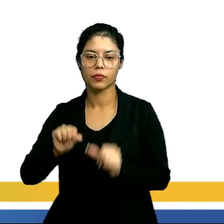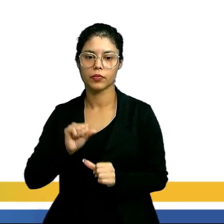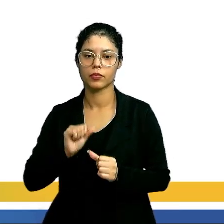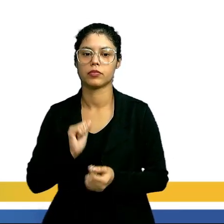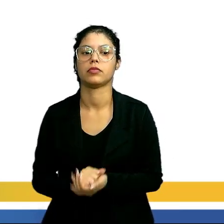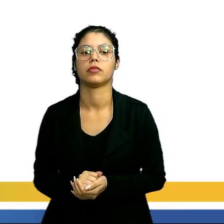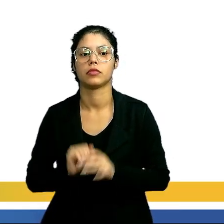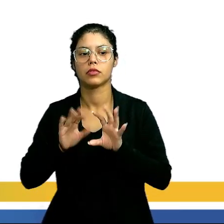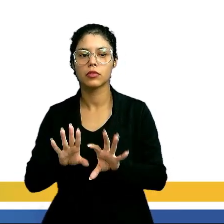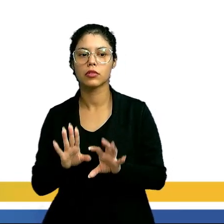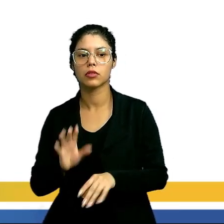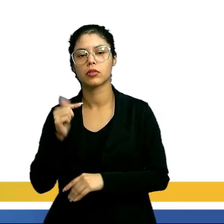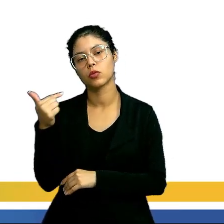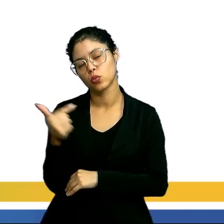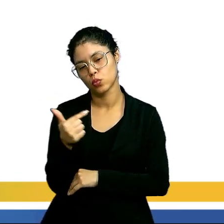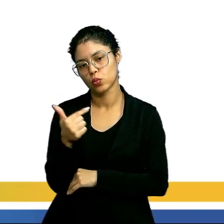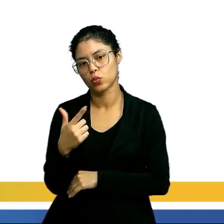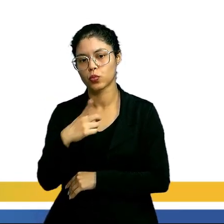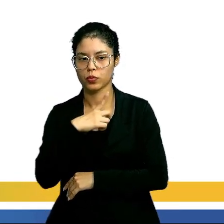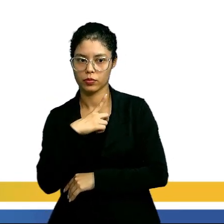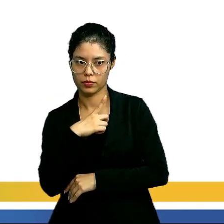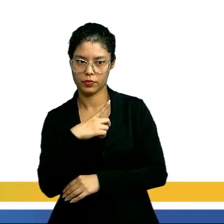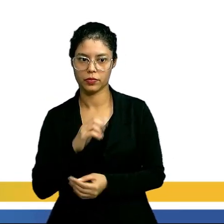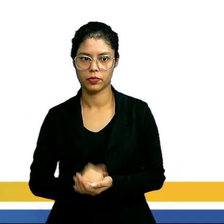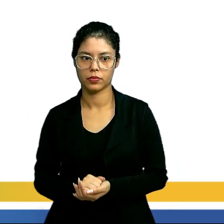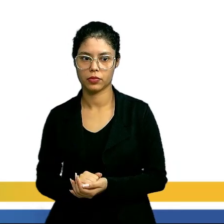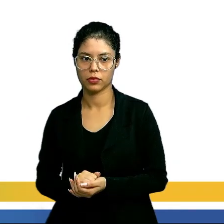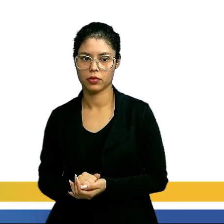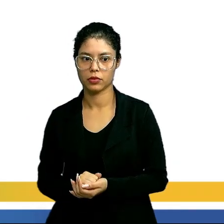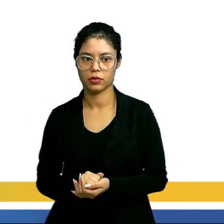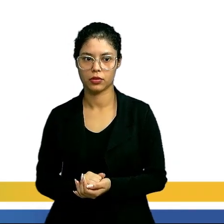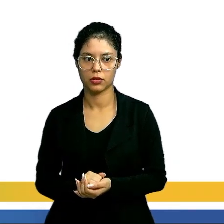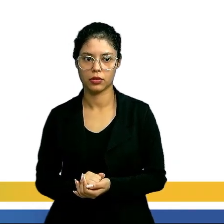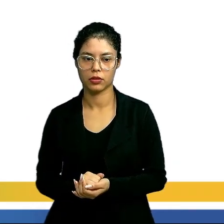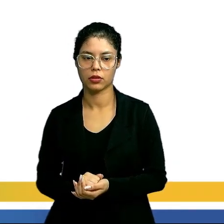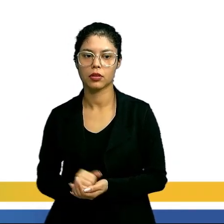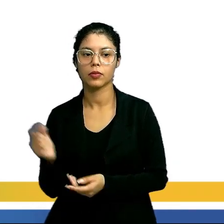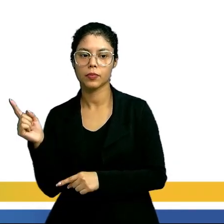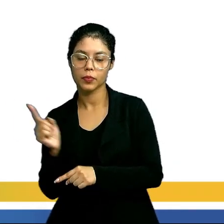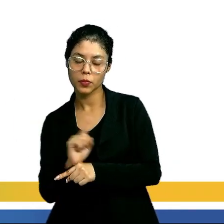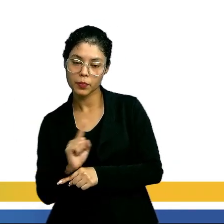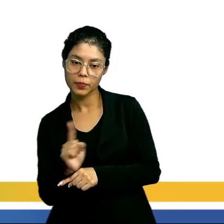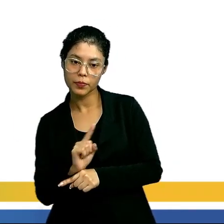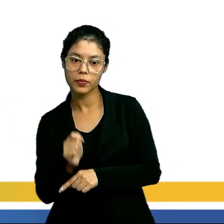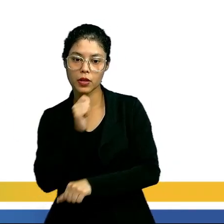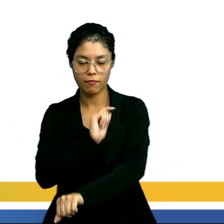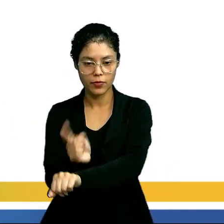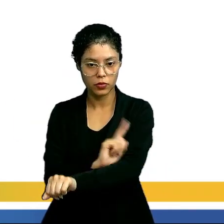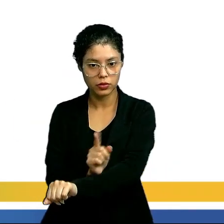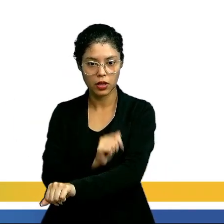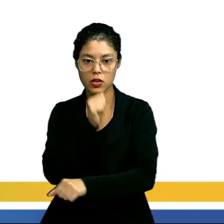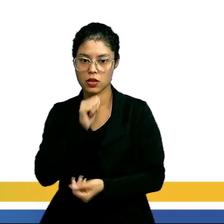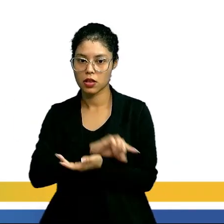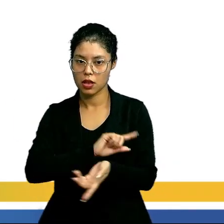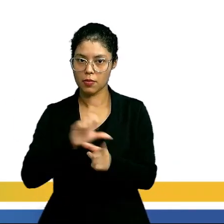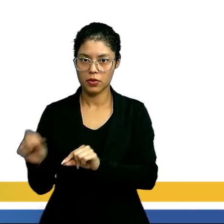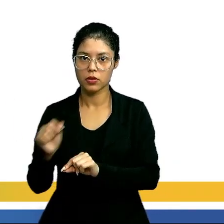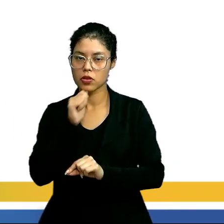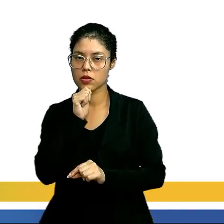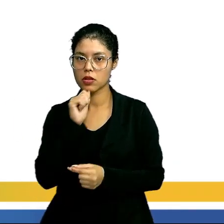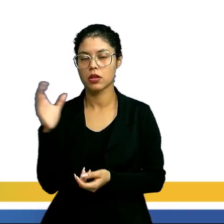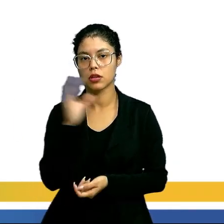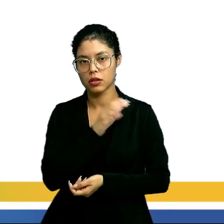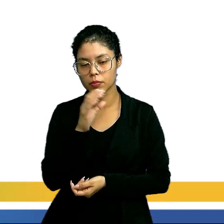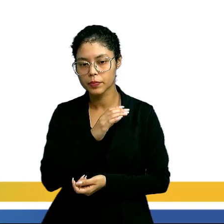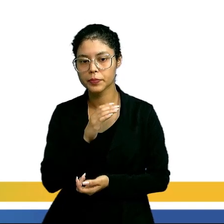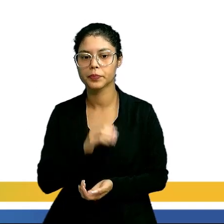divisão. E o expoente 2, que está elevado à velocidade, ele vai passar para o lado da igualdade como sendo